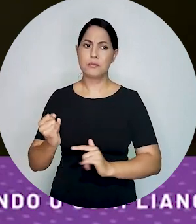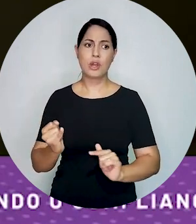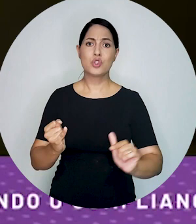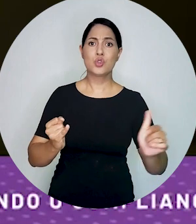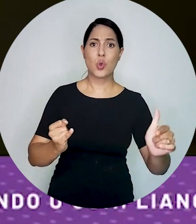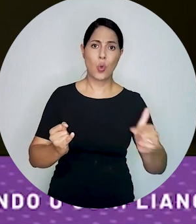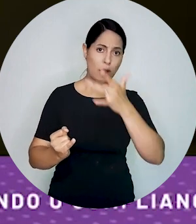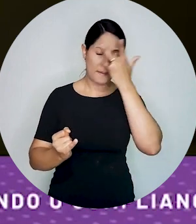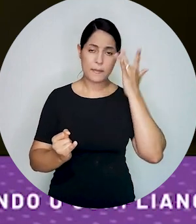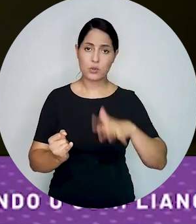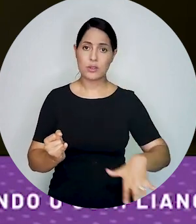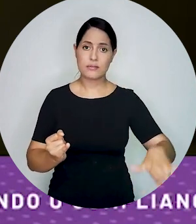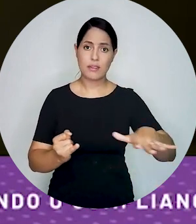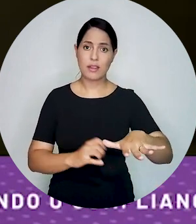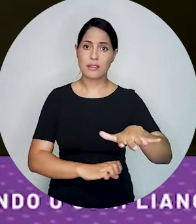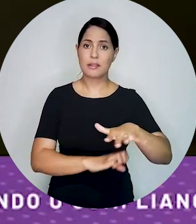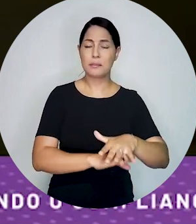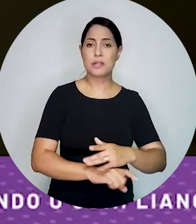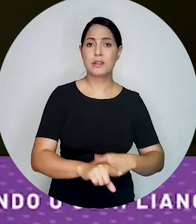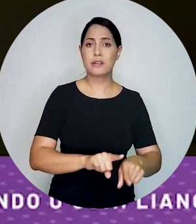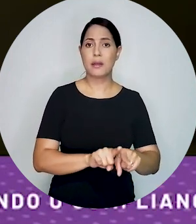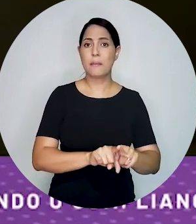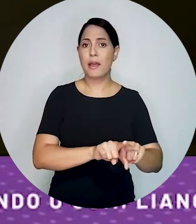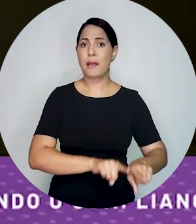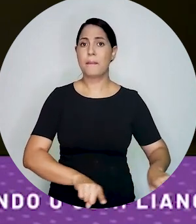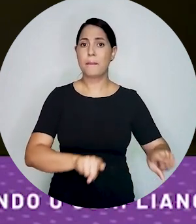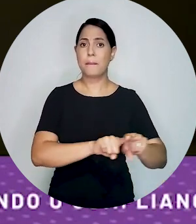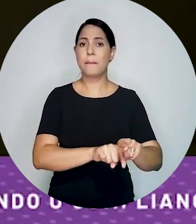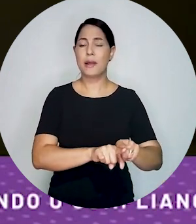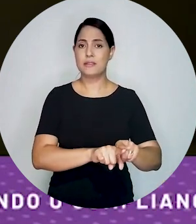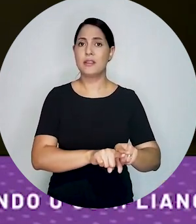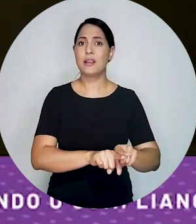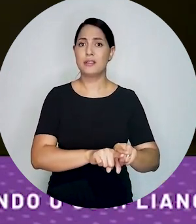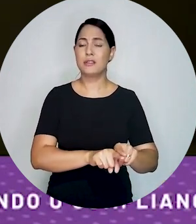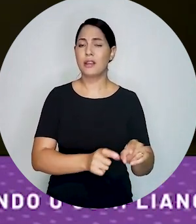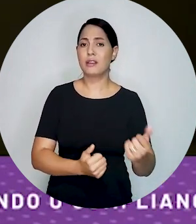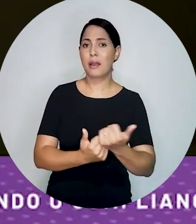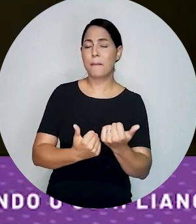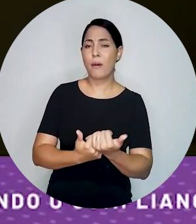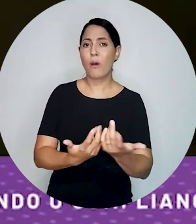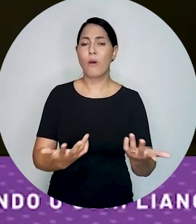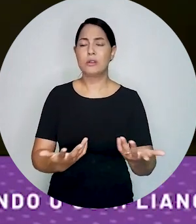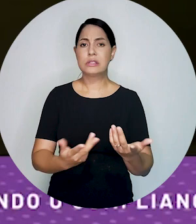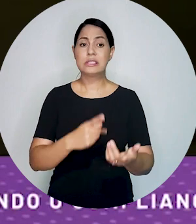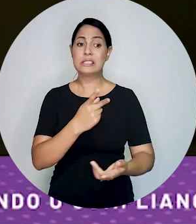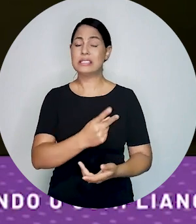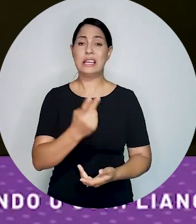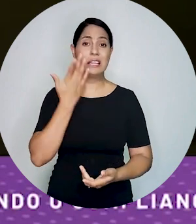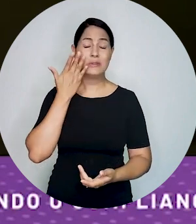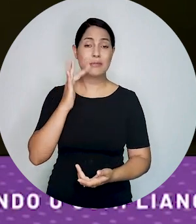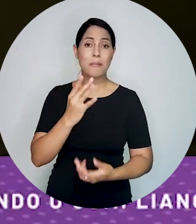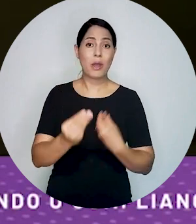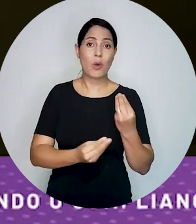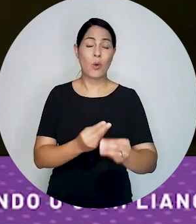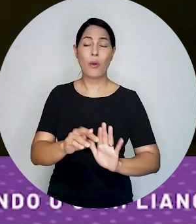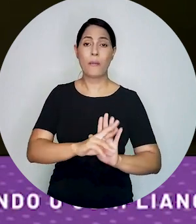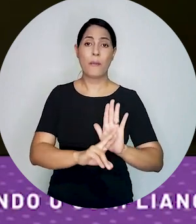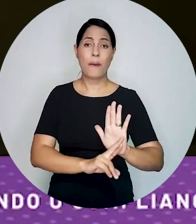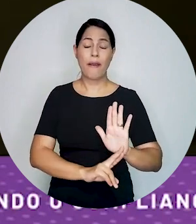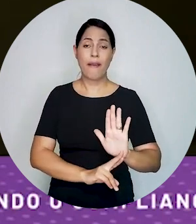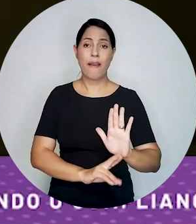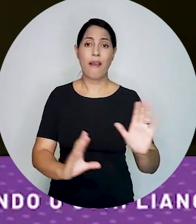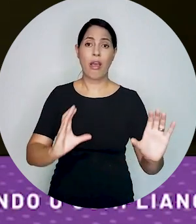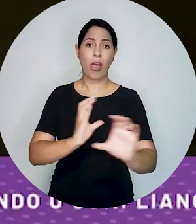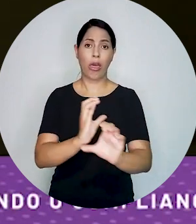stakeholders, principalmente, eu diria, os fornecedores, porque pode ser que aquele fornecedor, de alguma forma, se ele não souber as suas regras, né, se não ficar